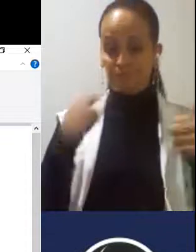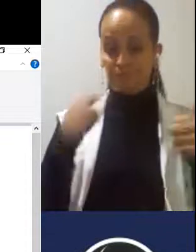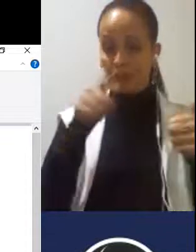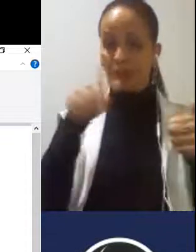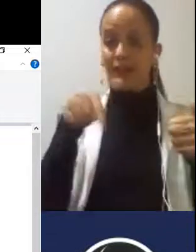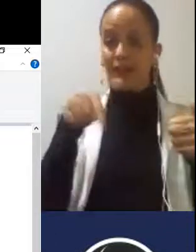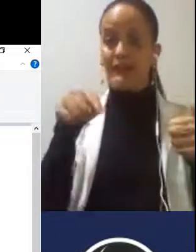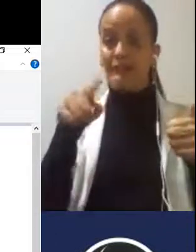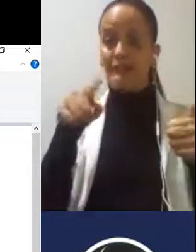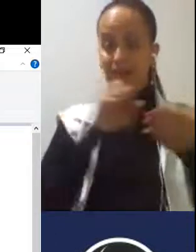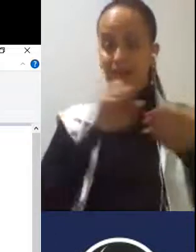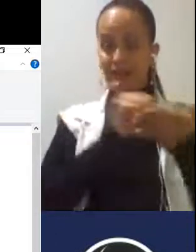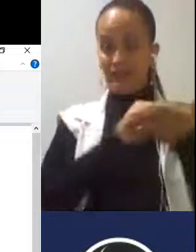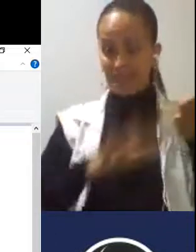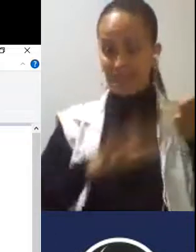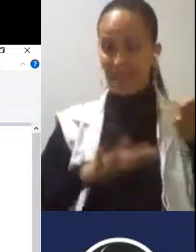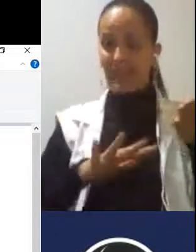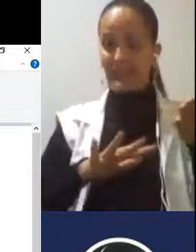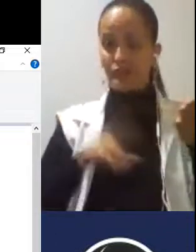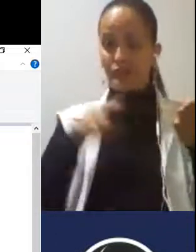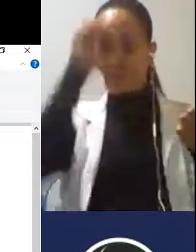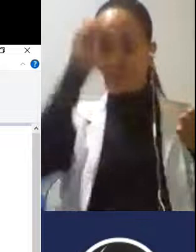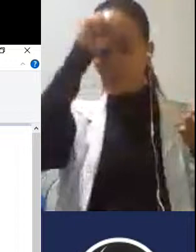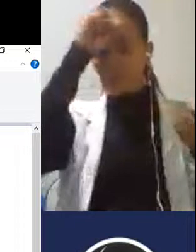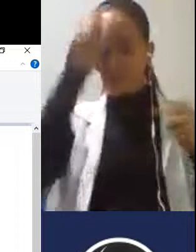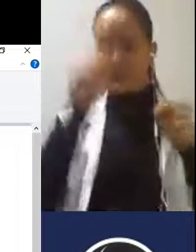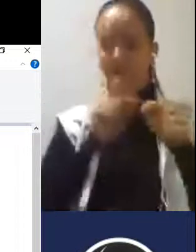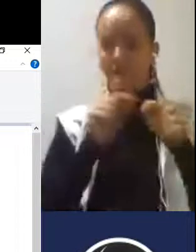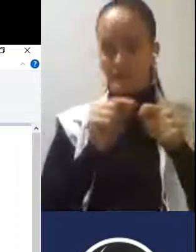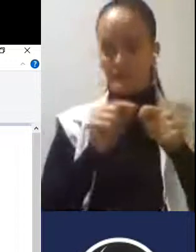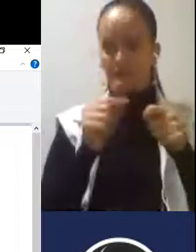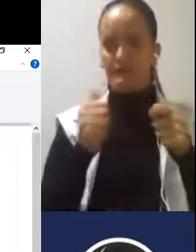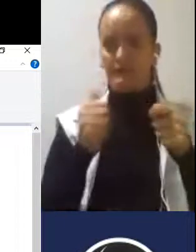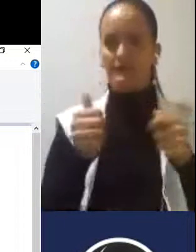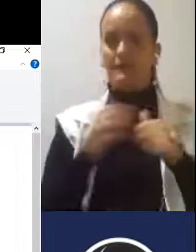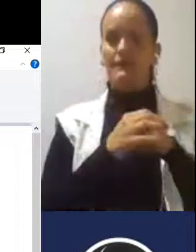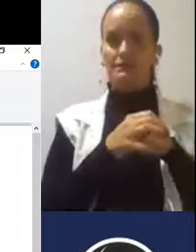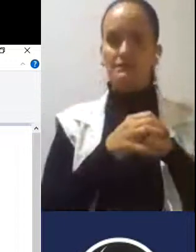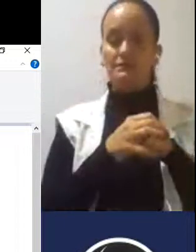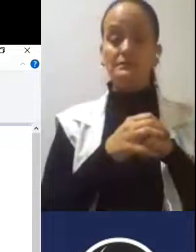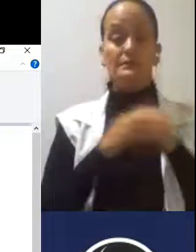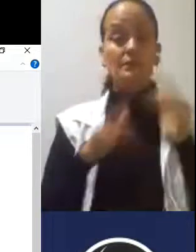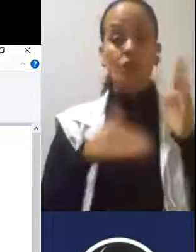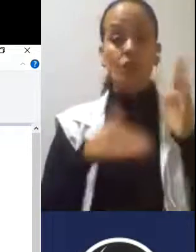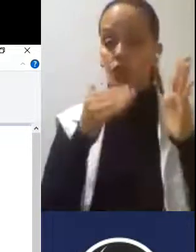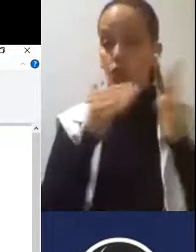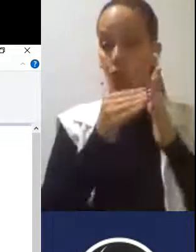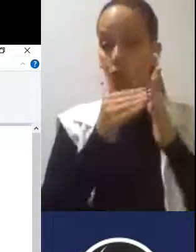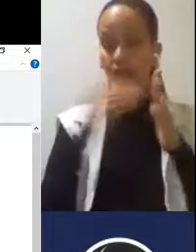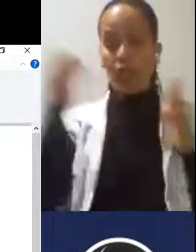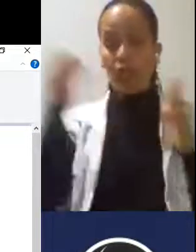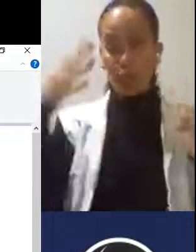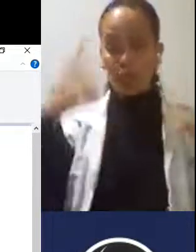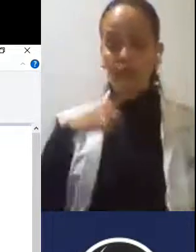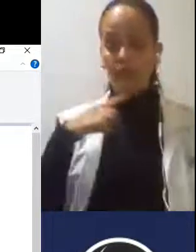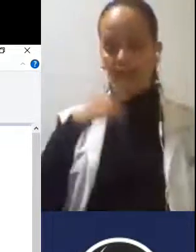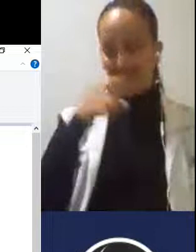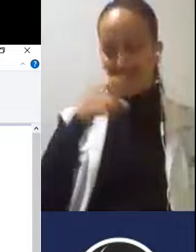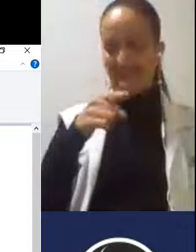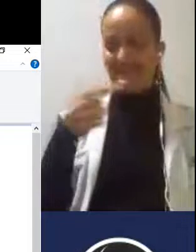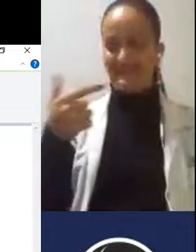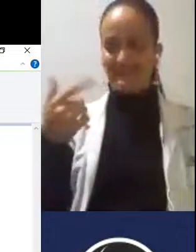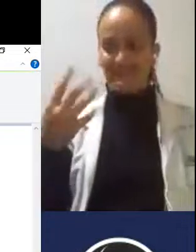lâmpadas lá em série. Ctrl V. Enfim, todas as lâmpadas têm esse valor de resistência. Se elas estiverem ligadas em série, como que eu